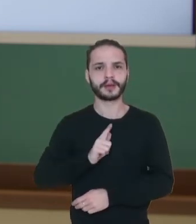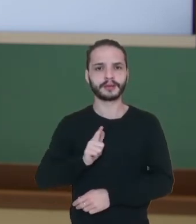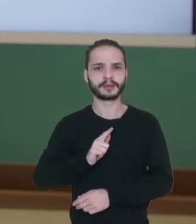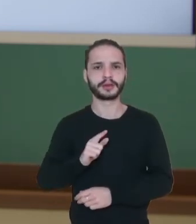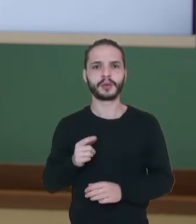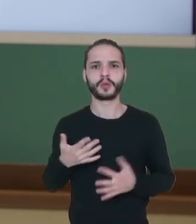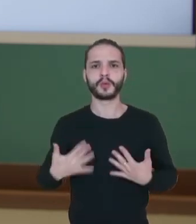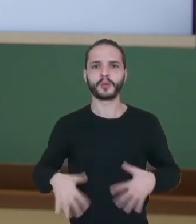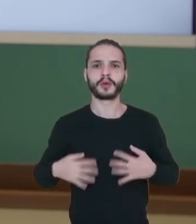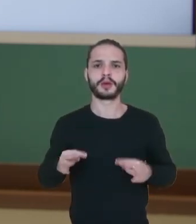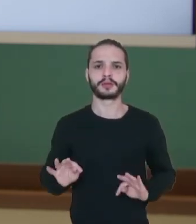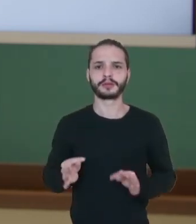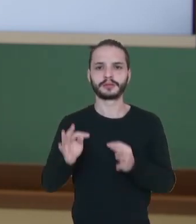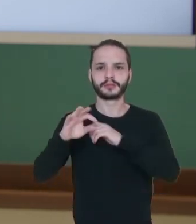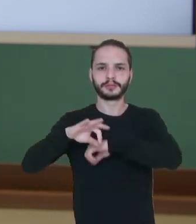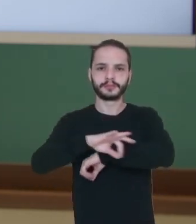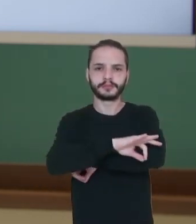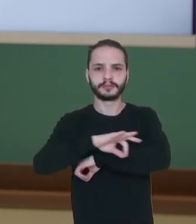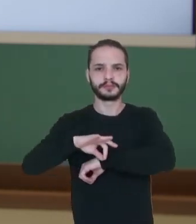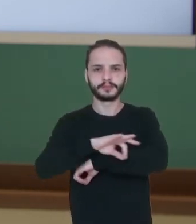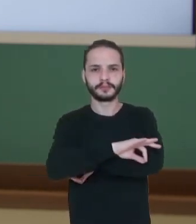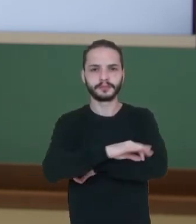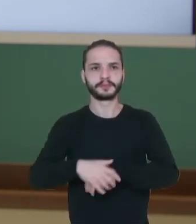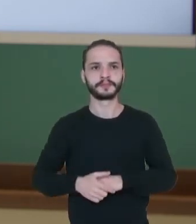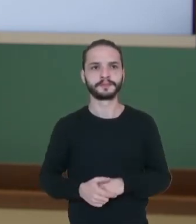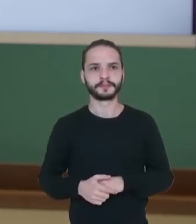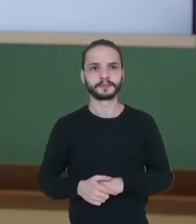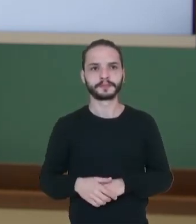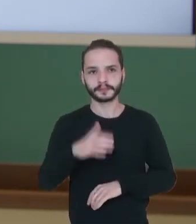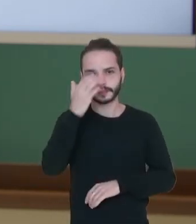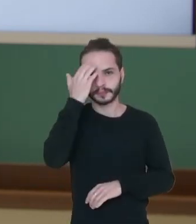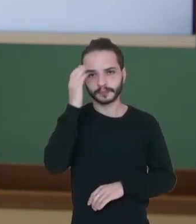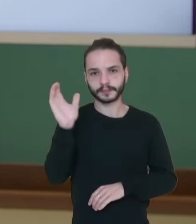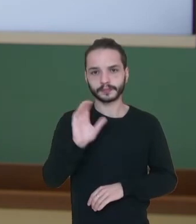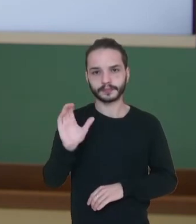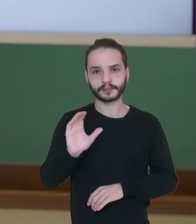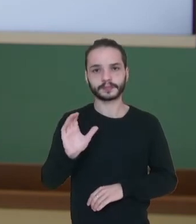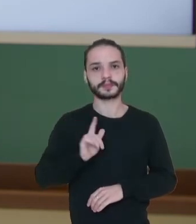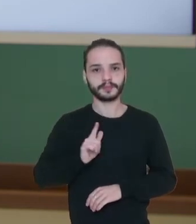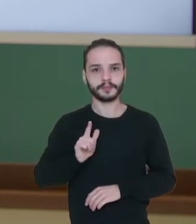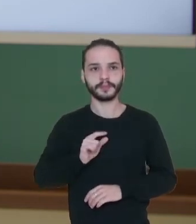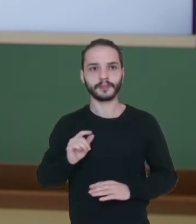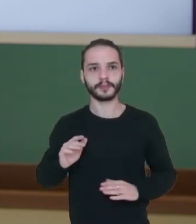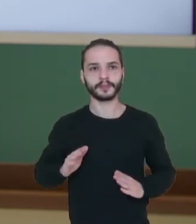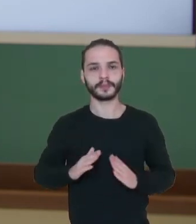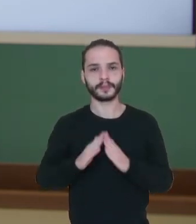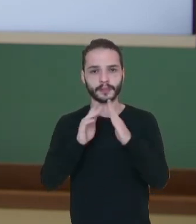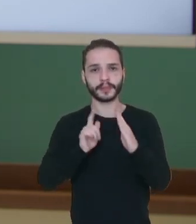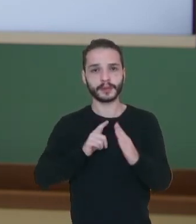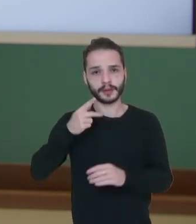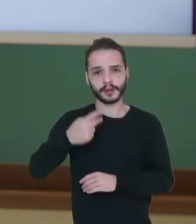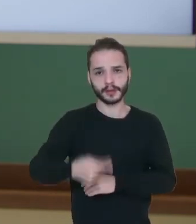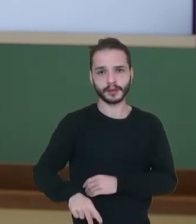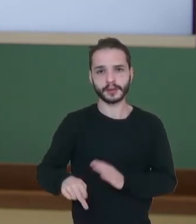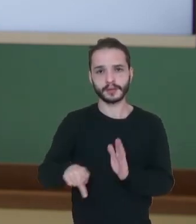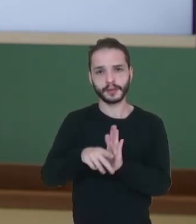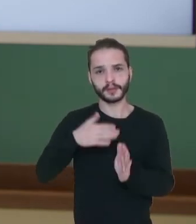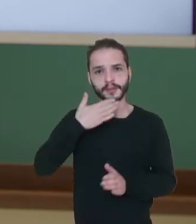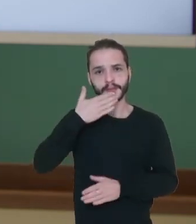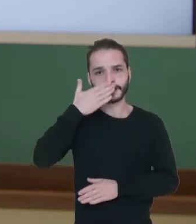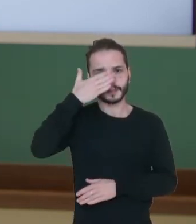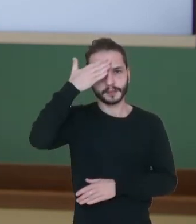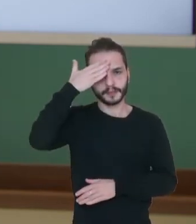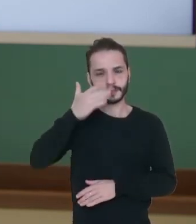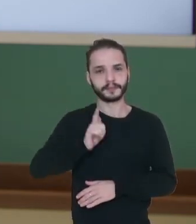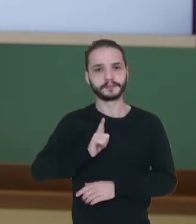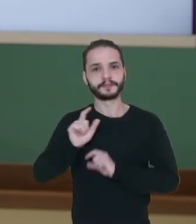tecnologia arquitetônica. Em Curitiba, na capital do estado, existe uma grande comunidade muçulmana. E um dos lugares sagrados